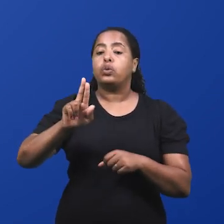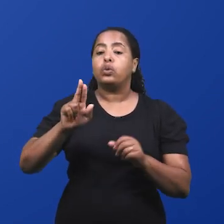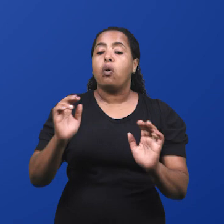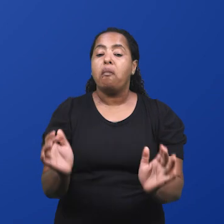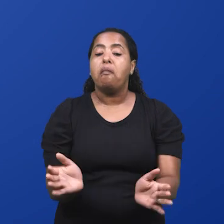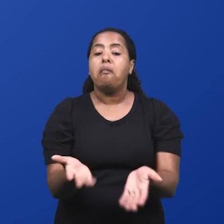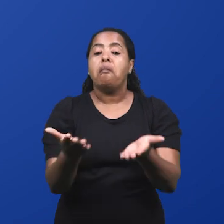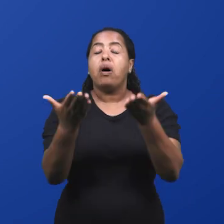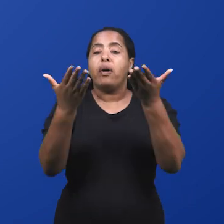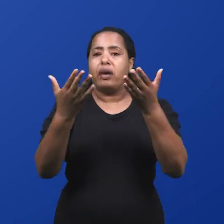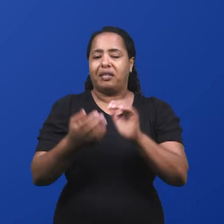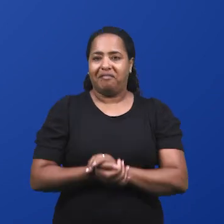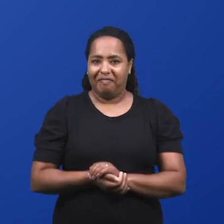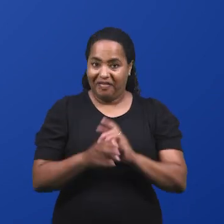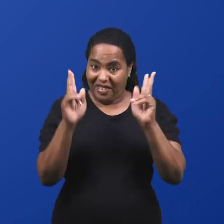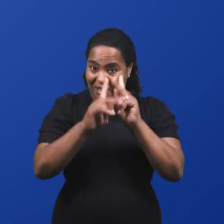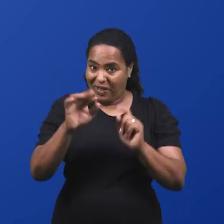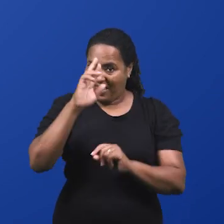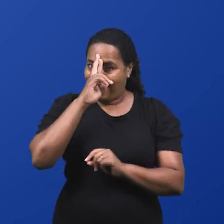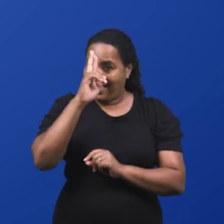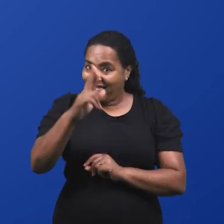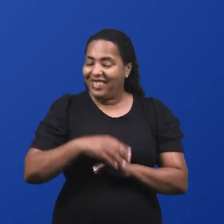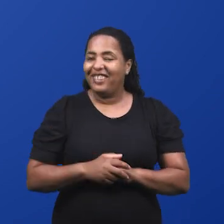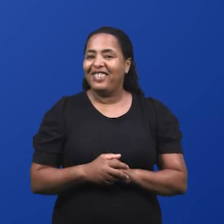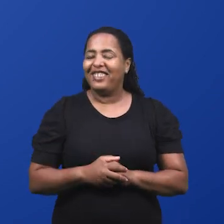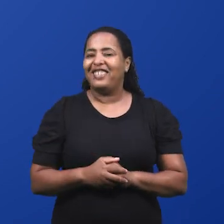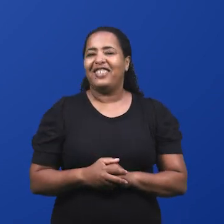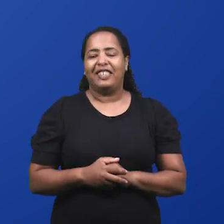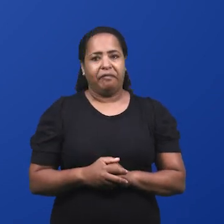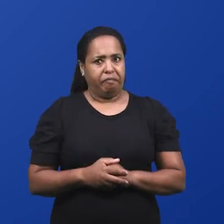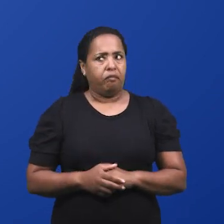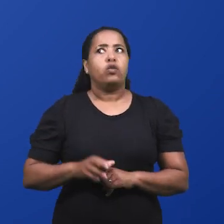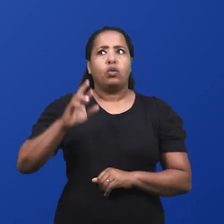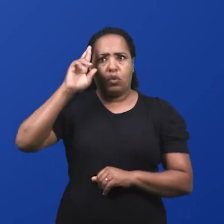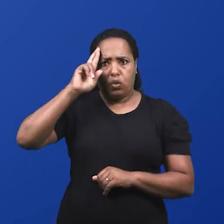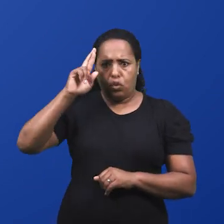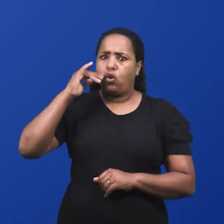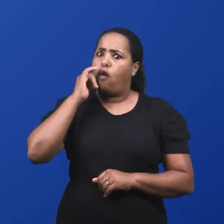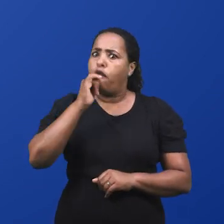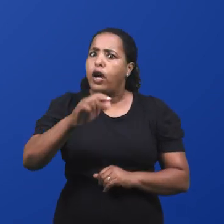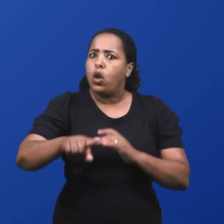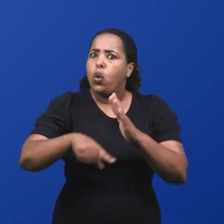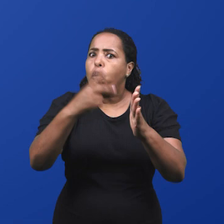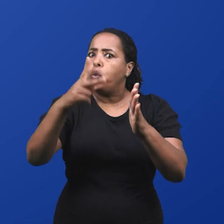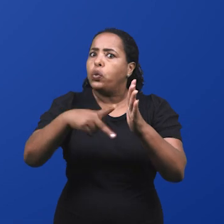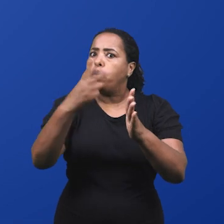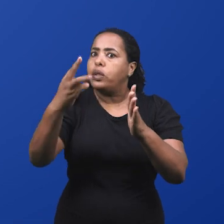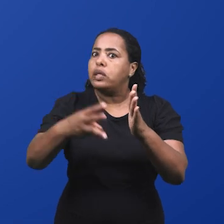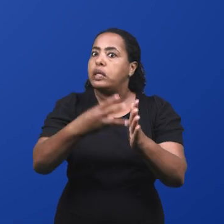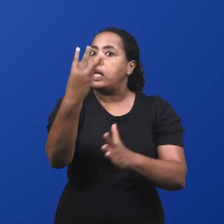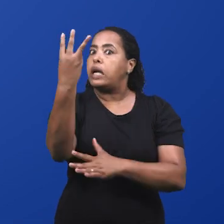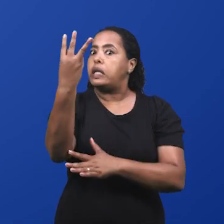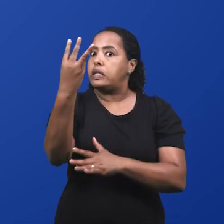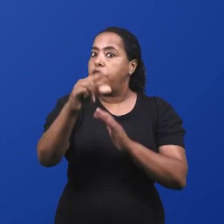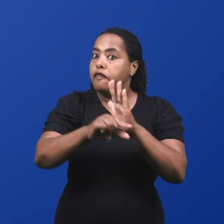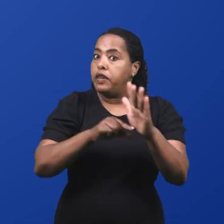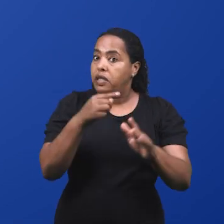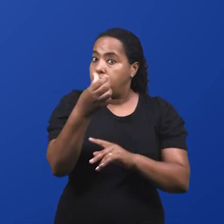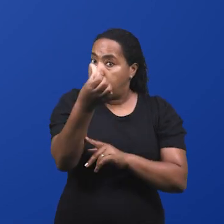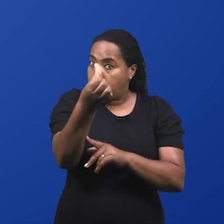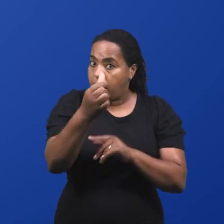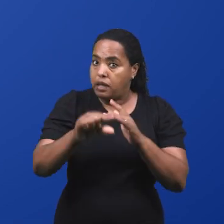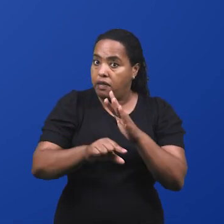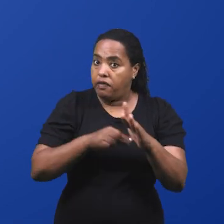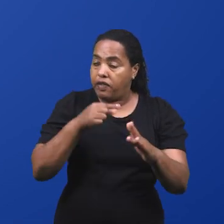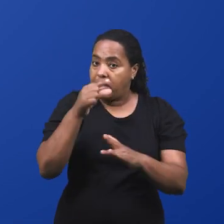ânimo? A paz do Senhor, irmãos. Ele falou 3 vezes nos versos